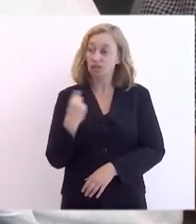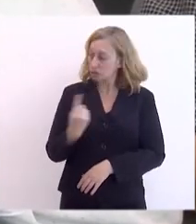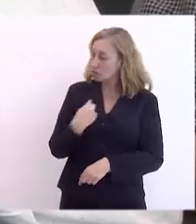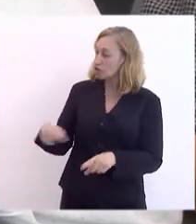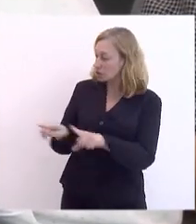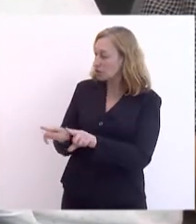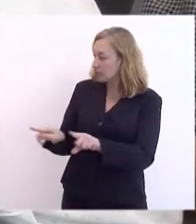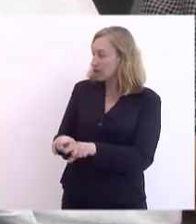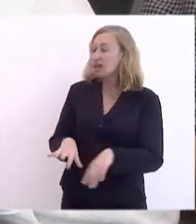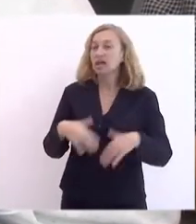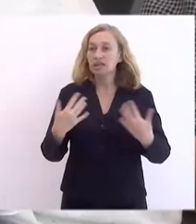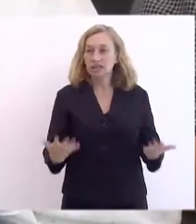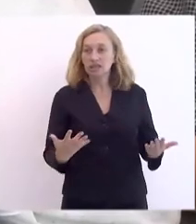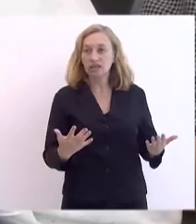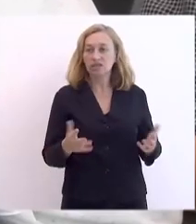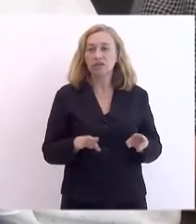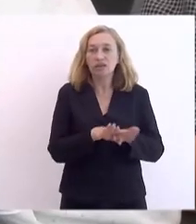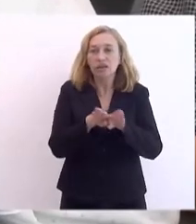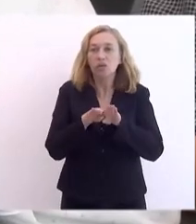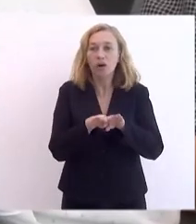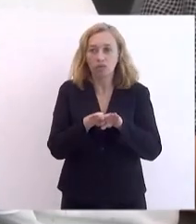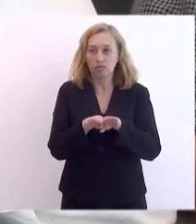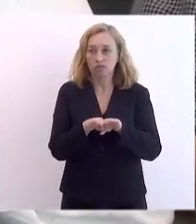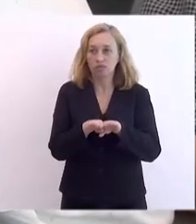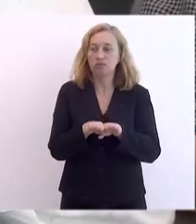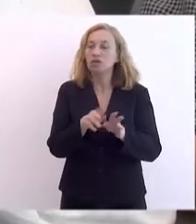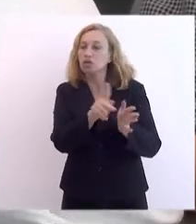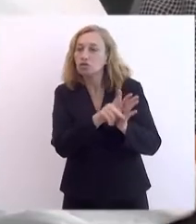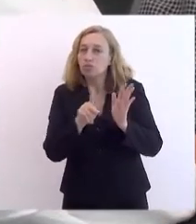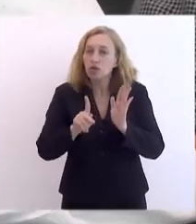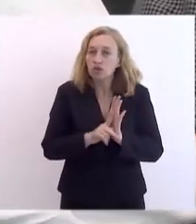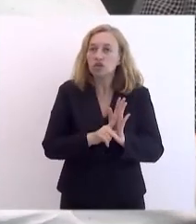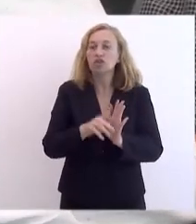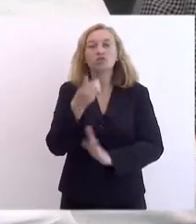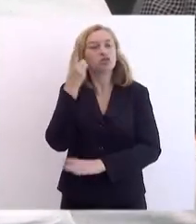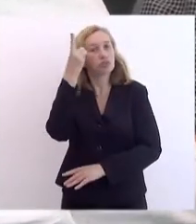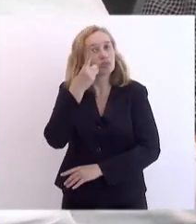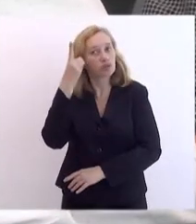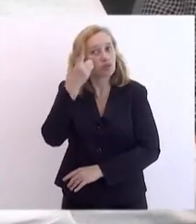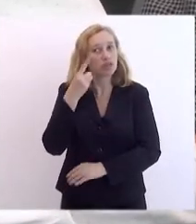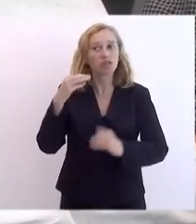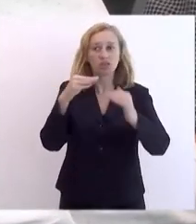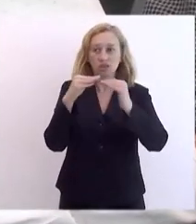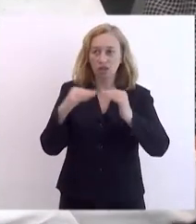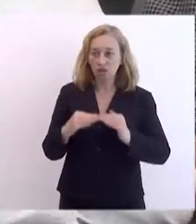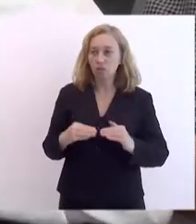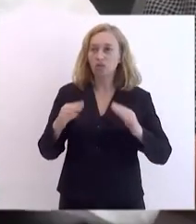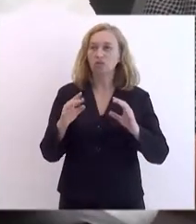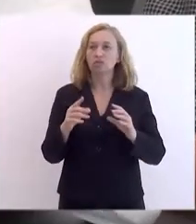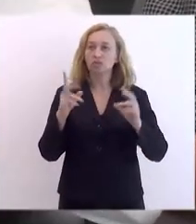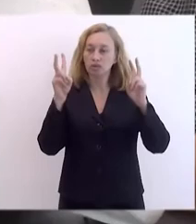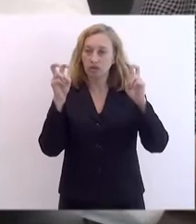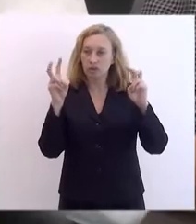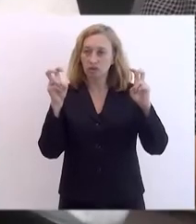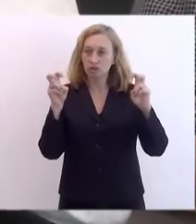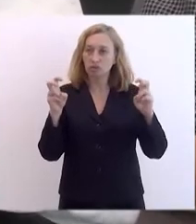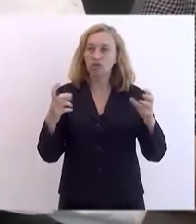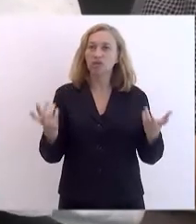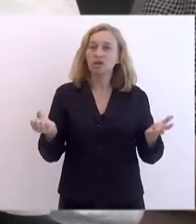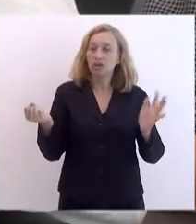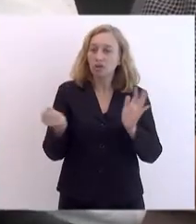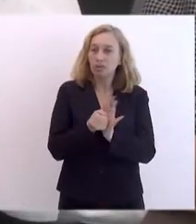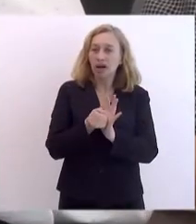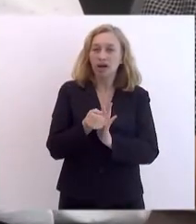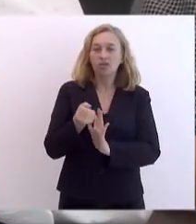Verdade. Então, a gente trata igualmente os projetos e os deputados de acordo com a Constituição. Acho que é um marco que faz